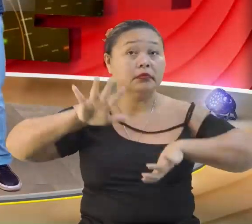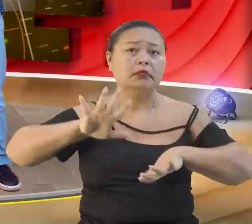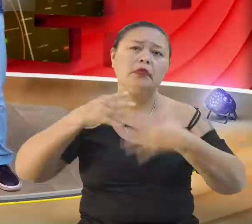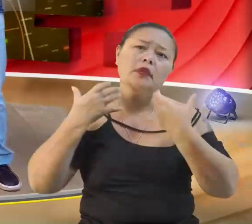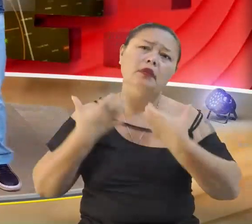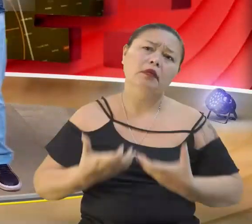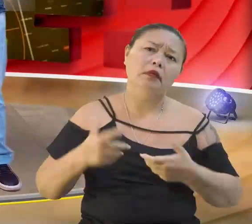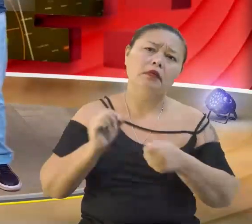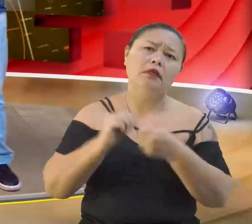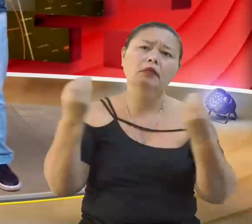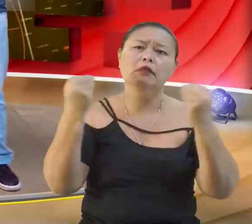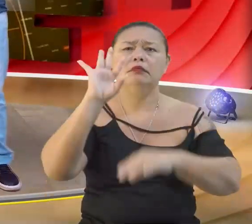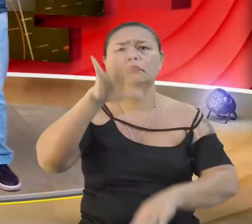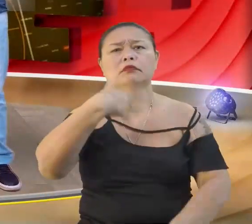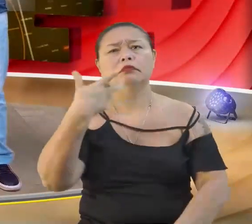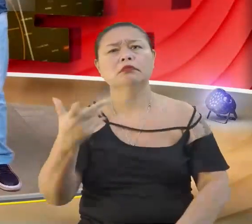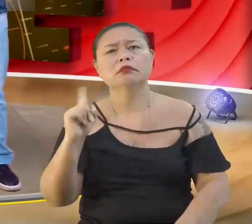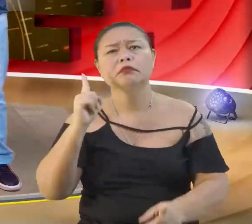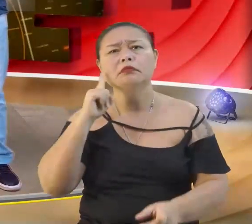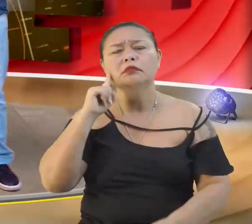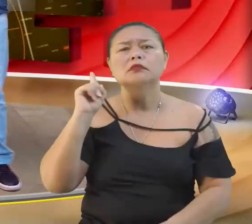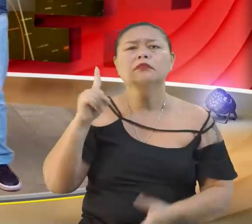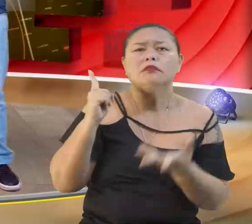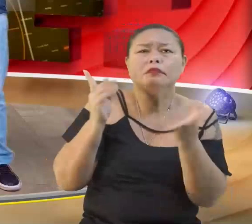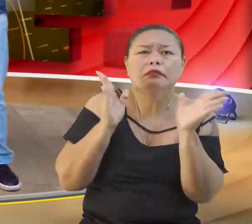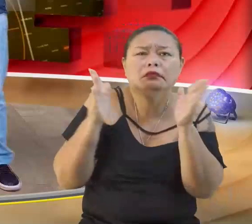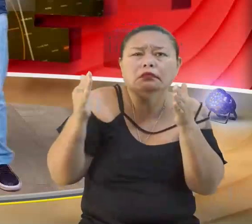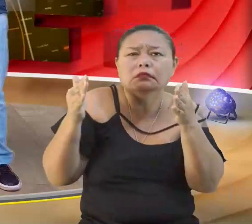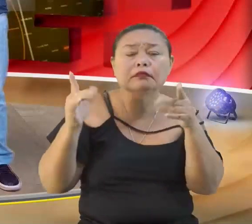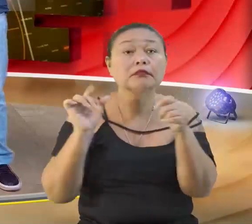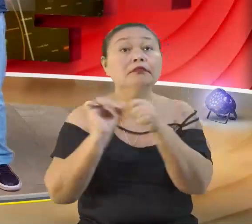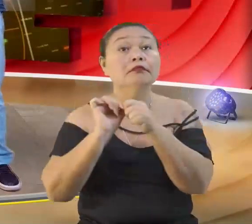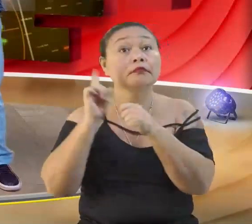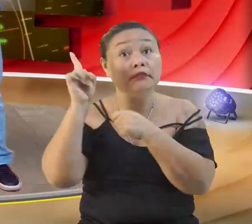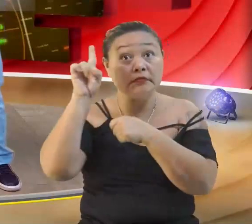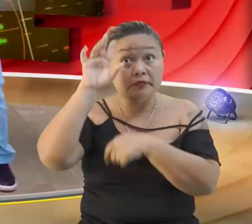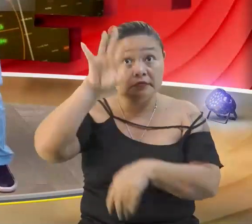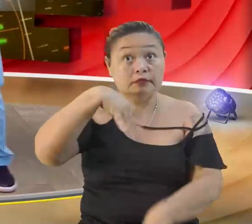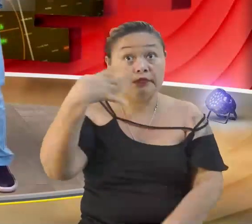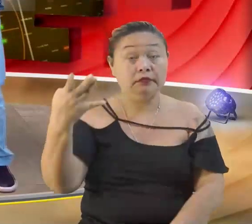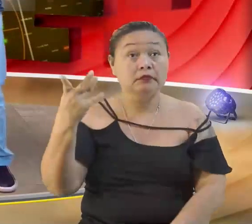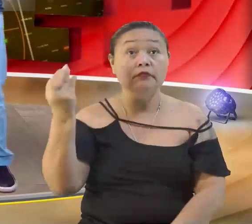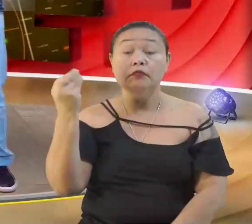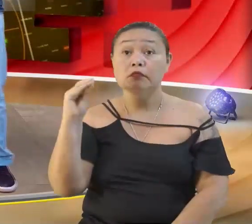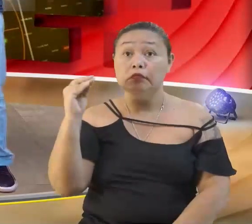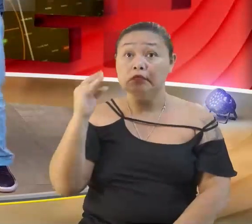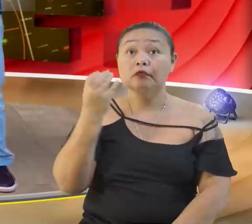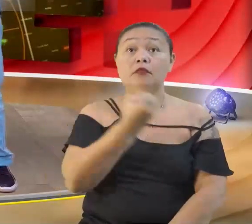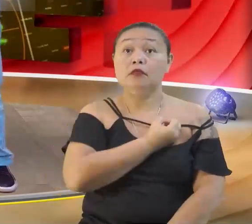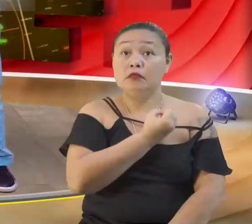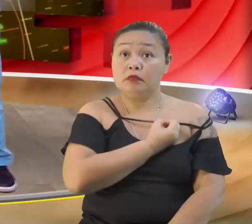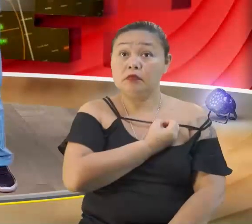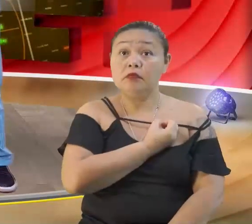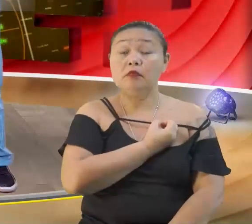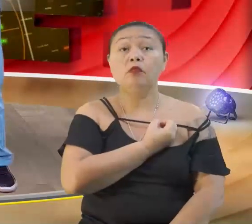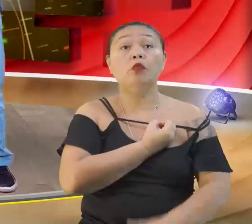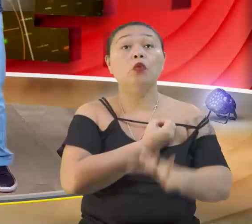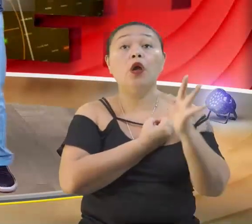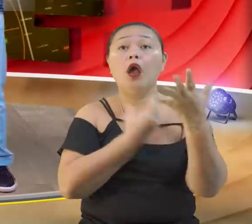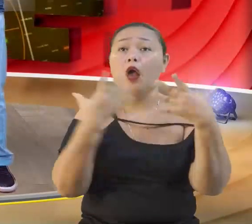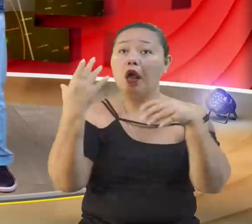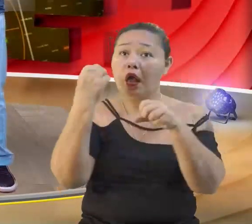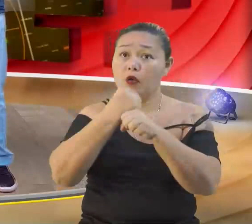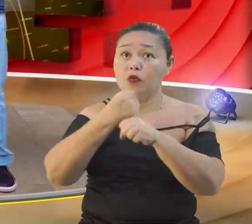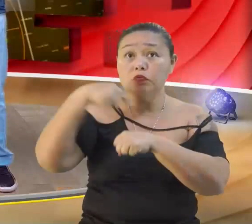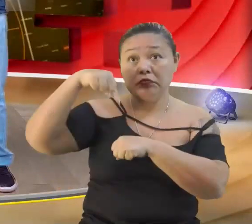colocar na tabela, fazer aquela conta naquele espaço apertadinho. Ali na tabela você viu que nós colocamos os valores e as contas nós fazemos